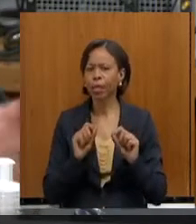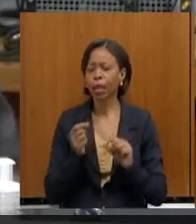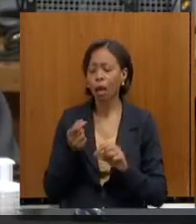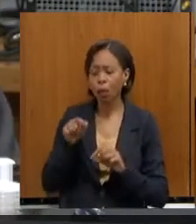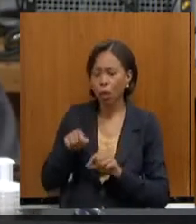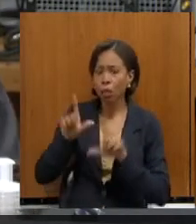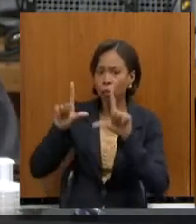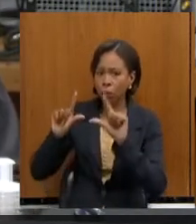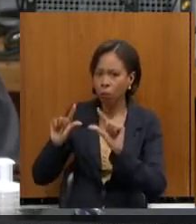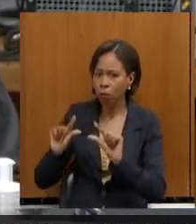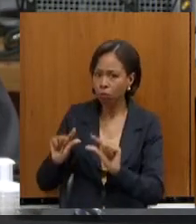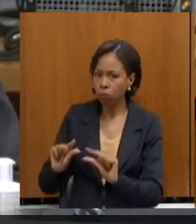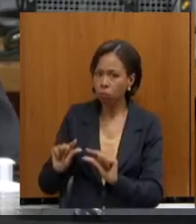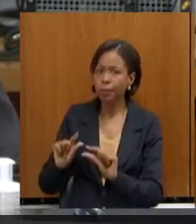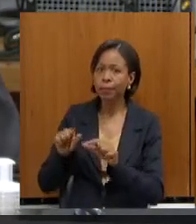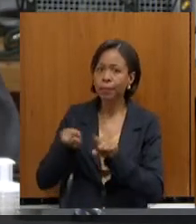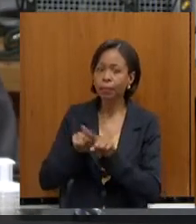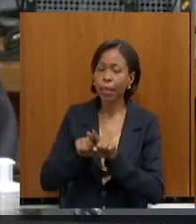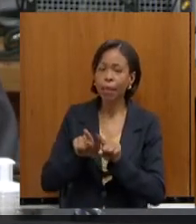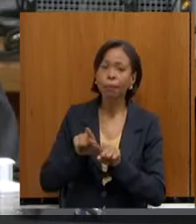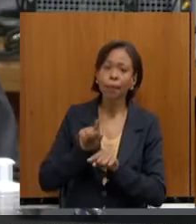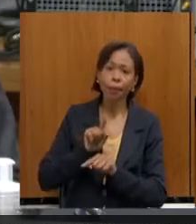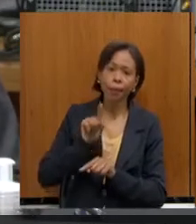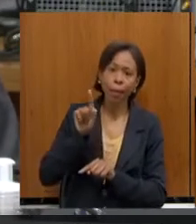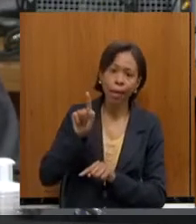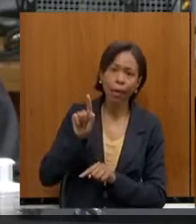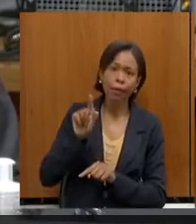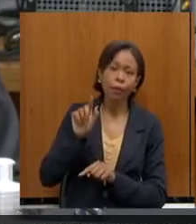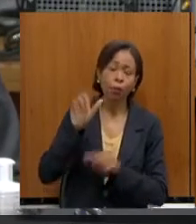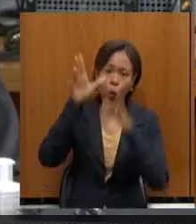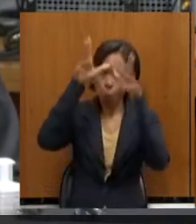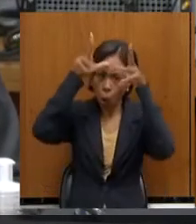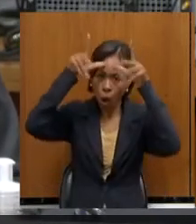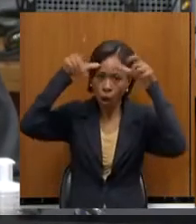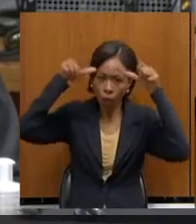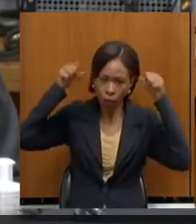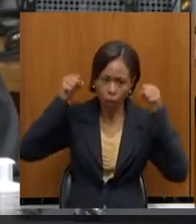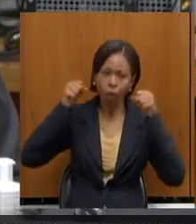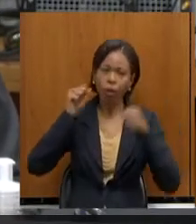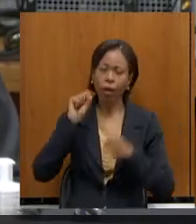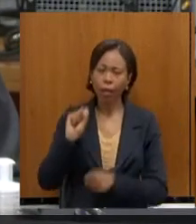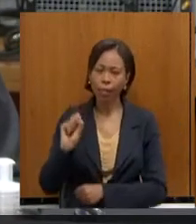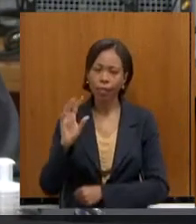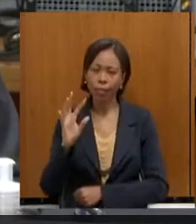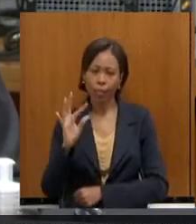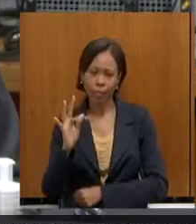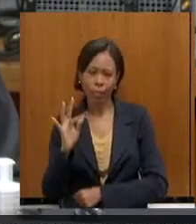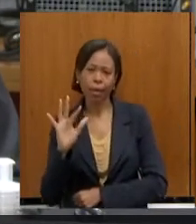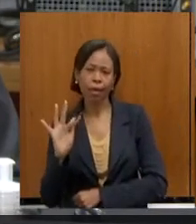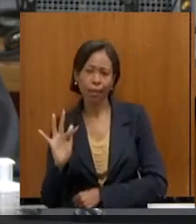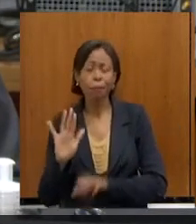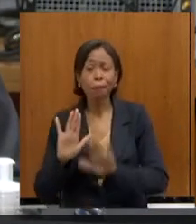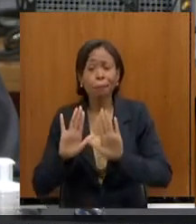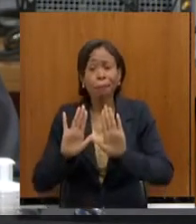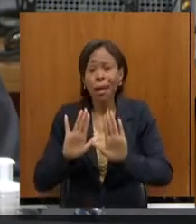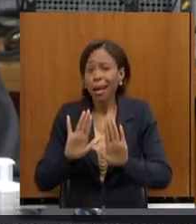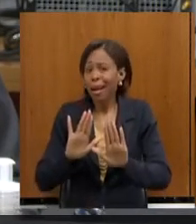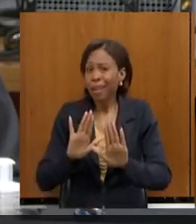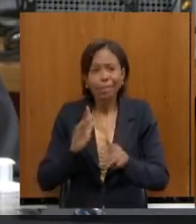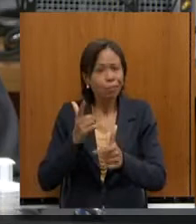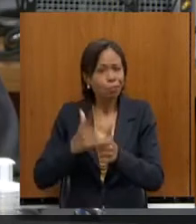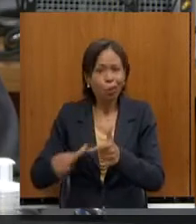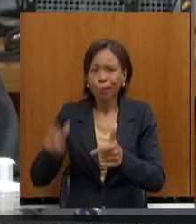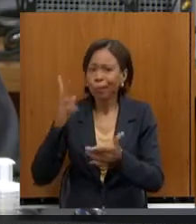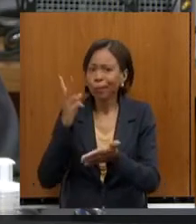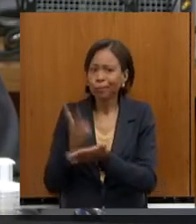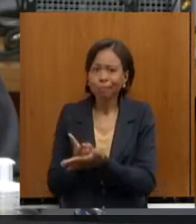mesmo levando essa questão para STF por essa essa questão de tombamento Mas de fato o problema não está resolvido e